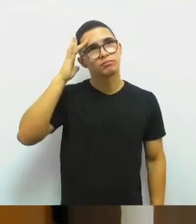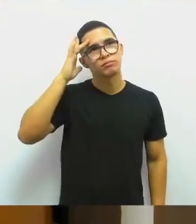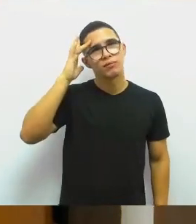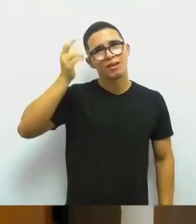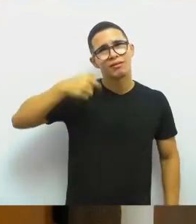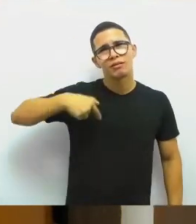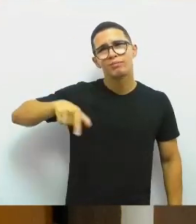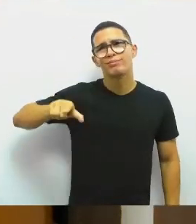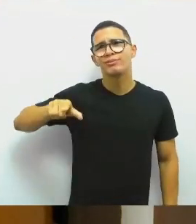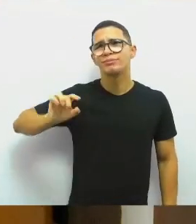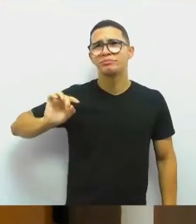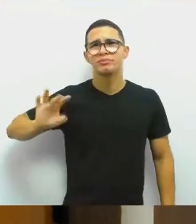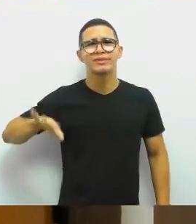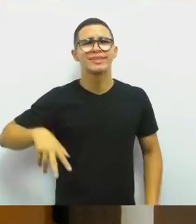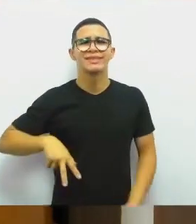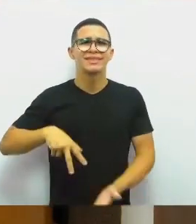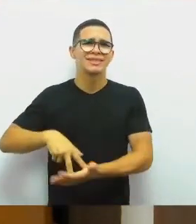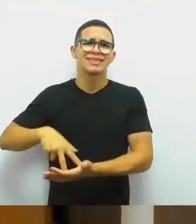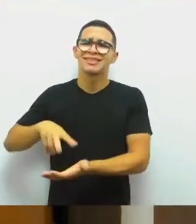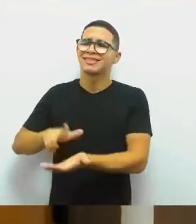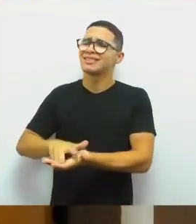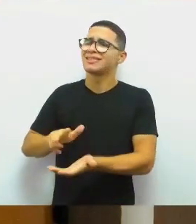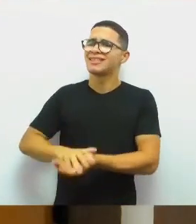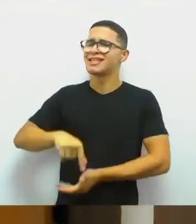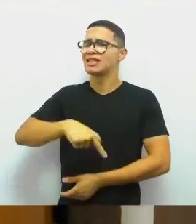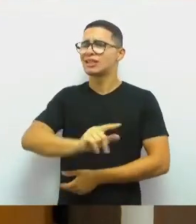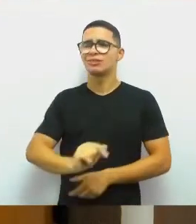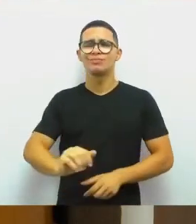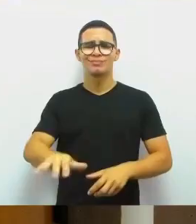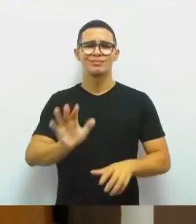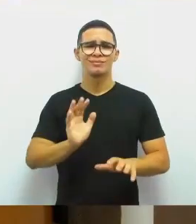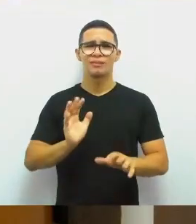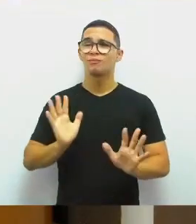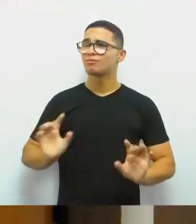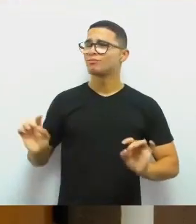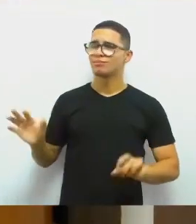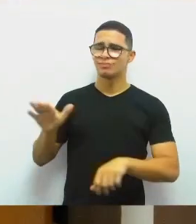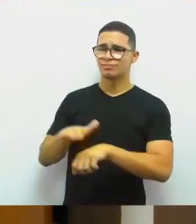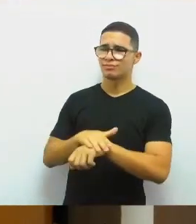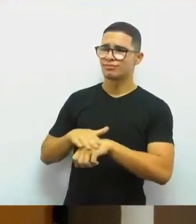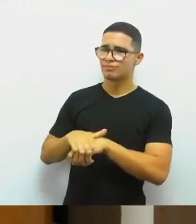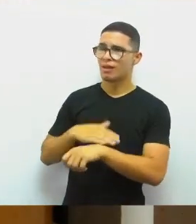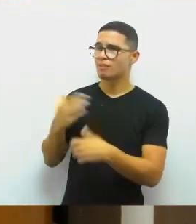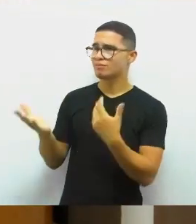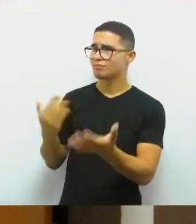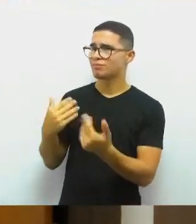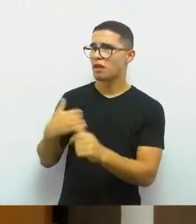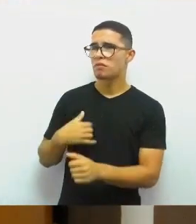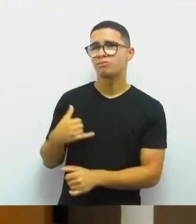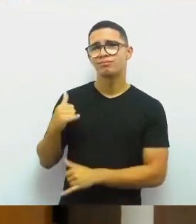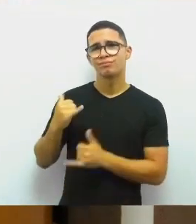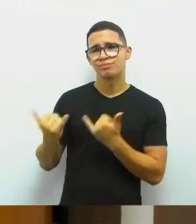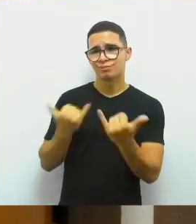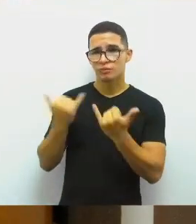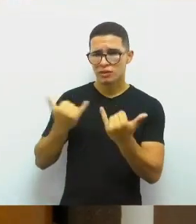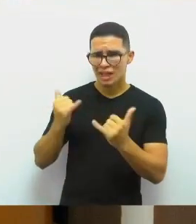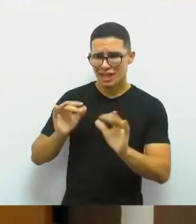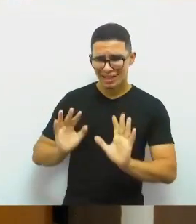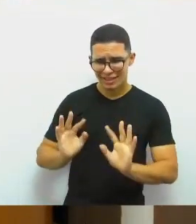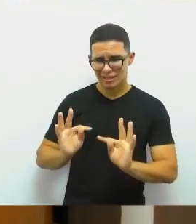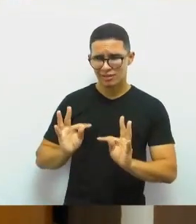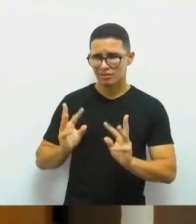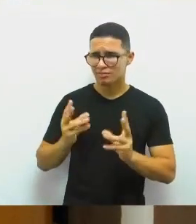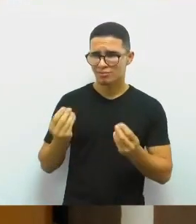o intuito de ser consultado, mas com o intuito de só conversar, falar. Uma informação é tudo hoje na vida